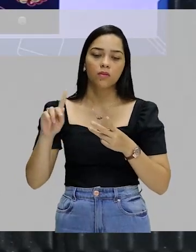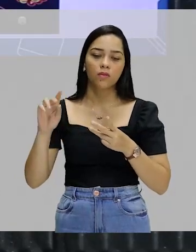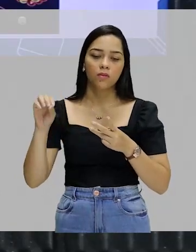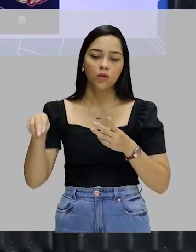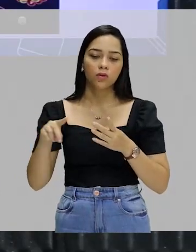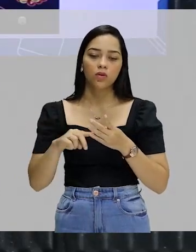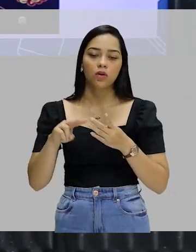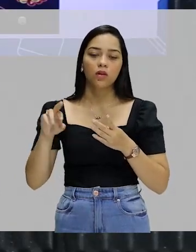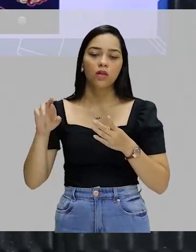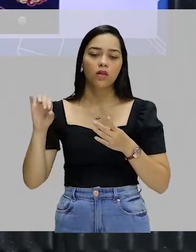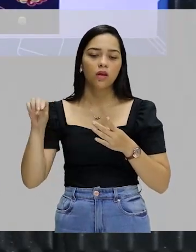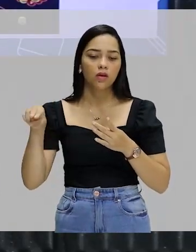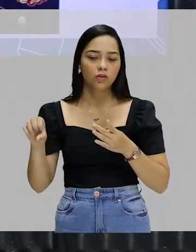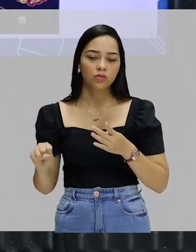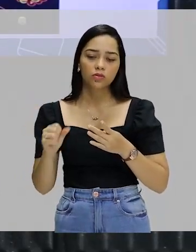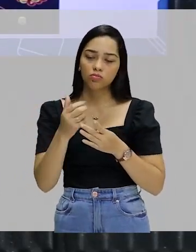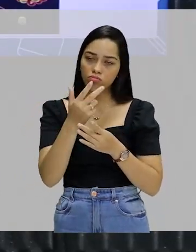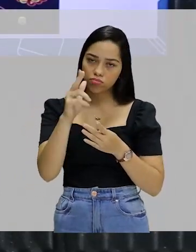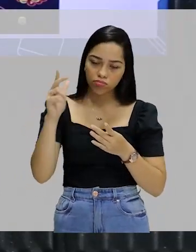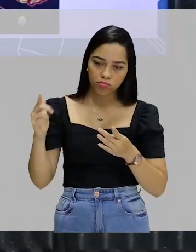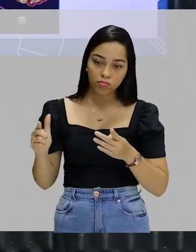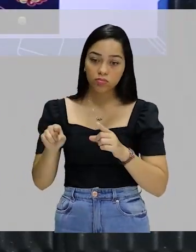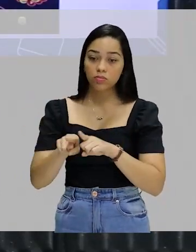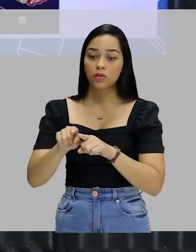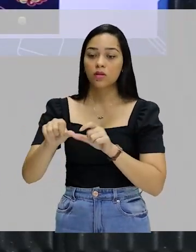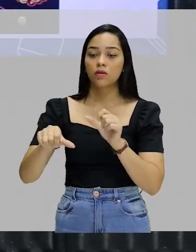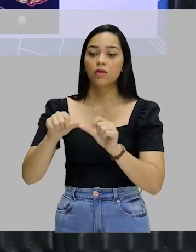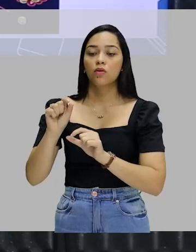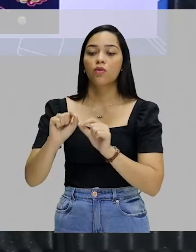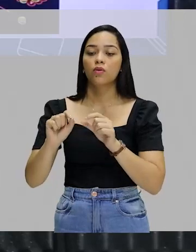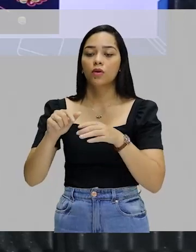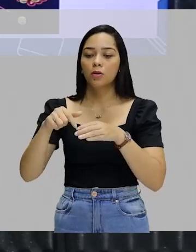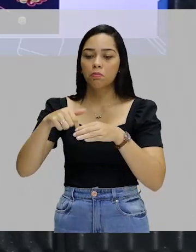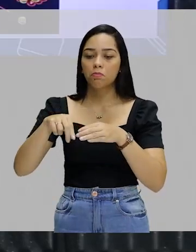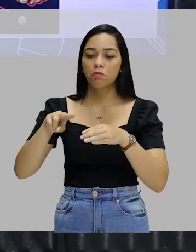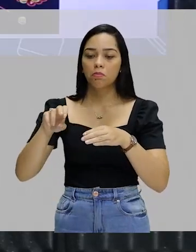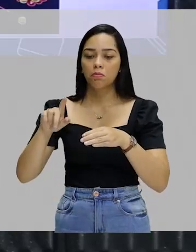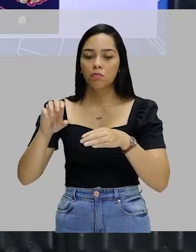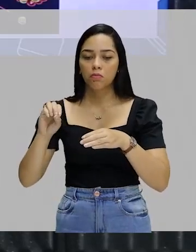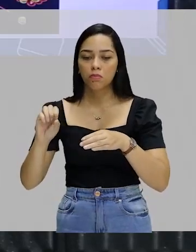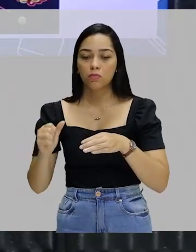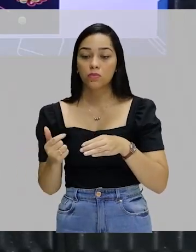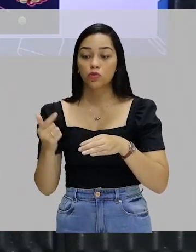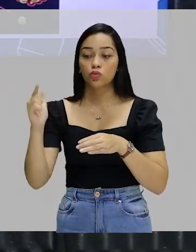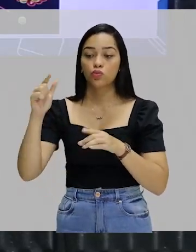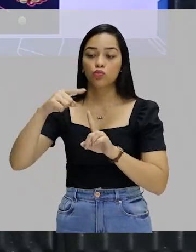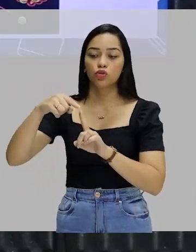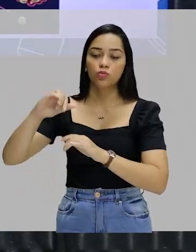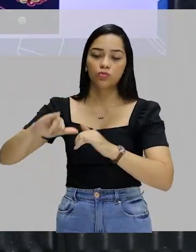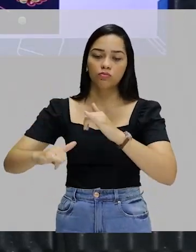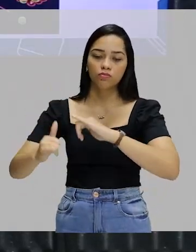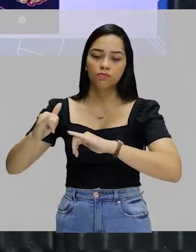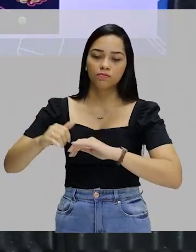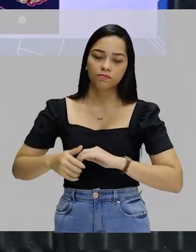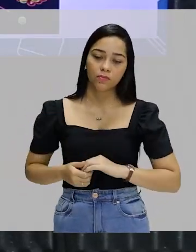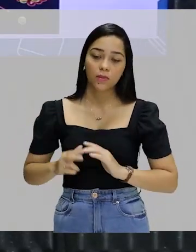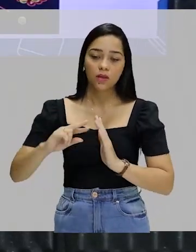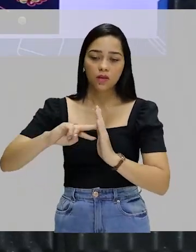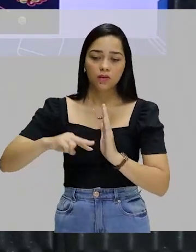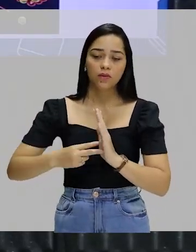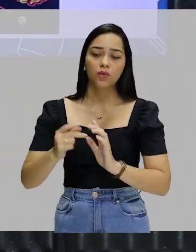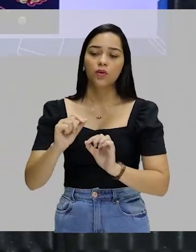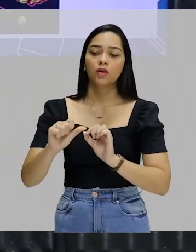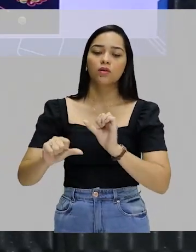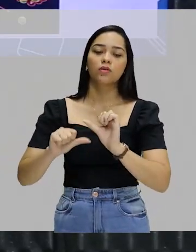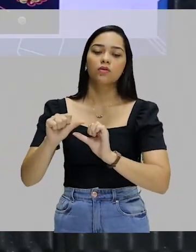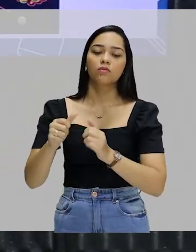beta, próton, nêutron, transformando-se em núcleos de outro elemento químico. Isso